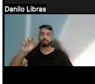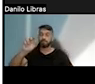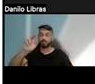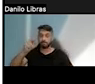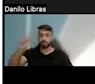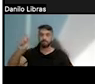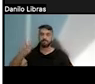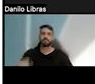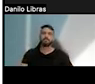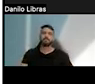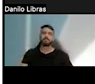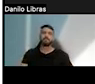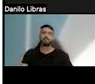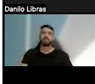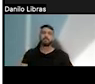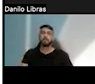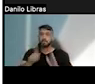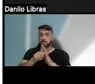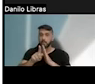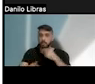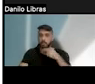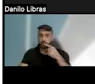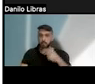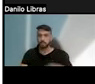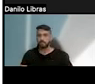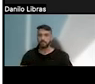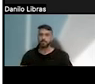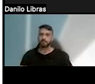Obrigada. Mais perguntas, pessoal?